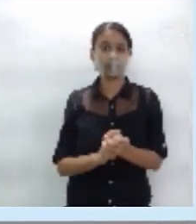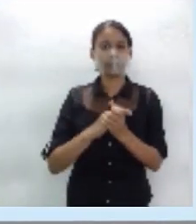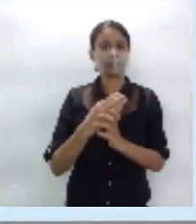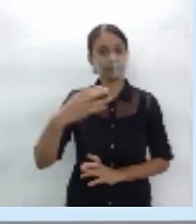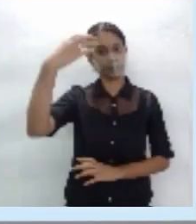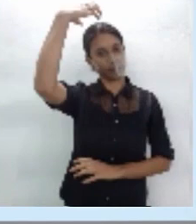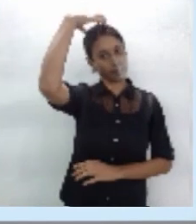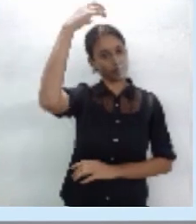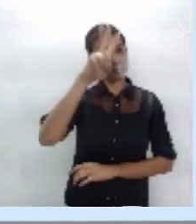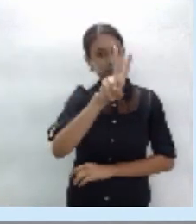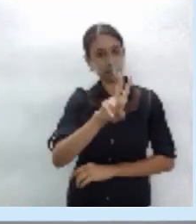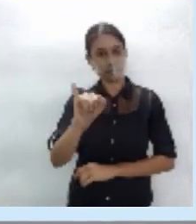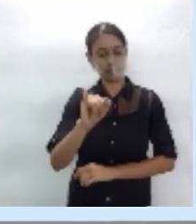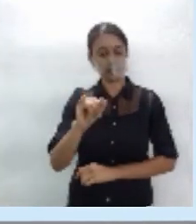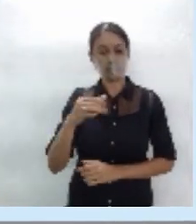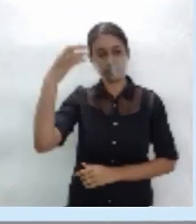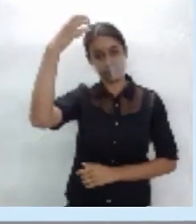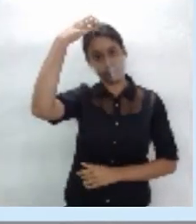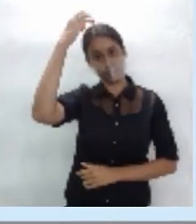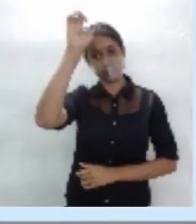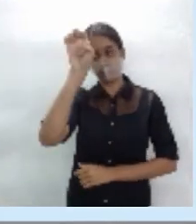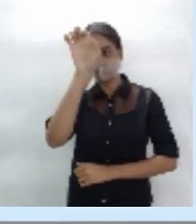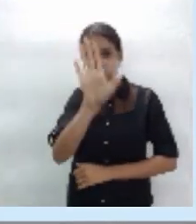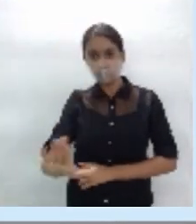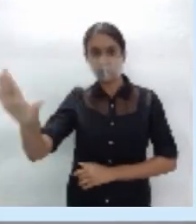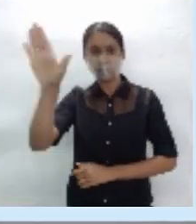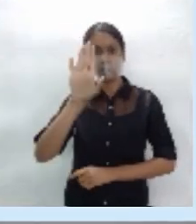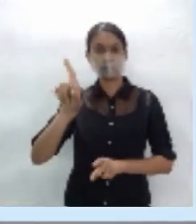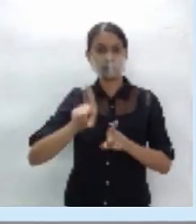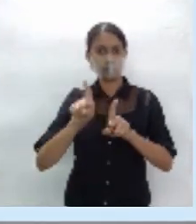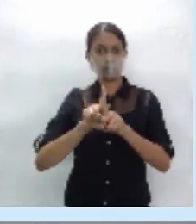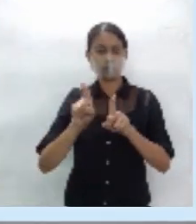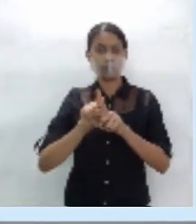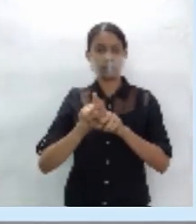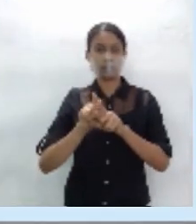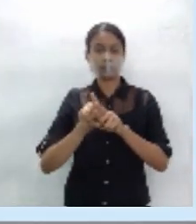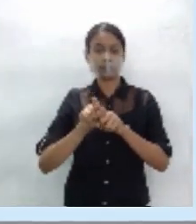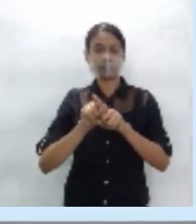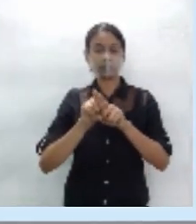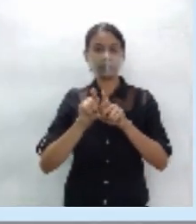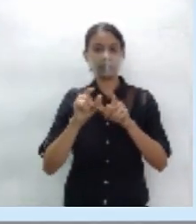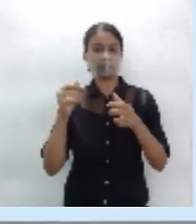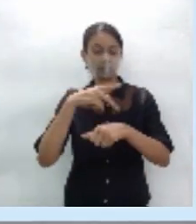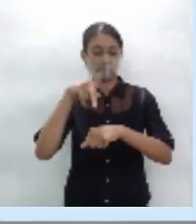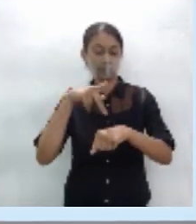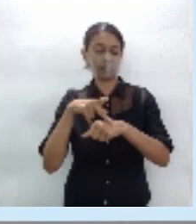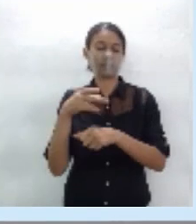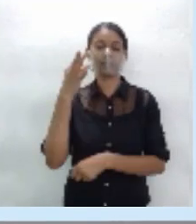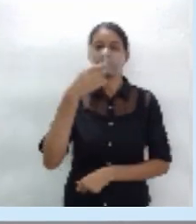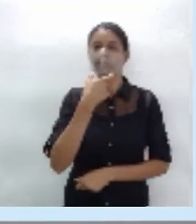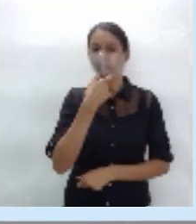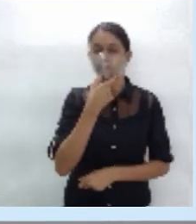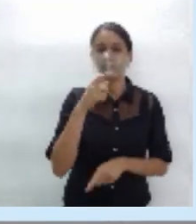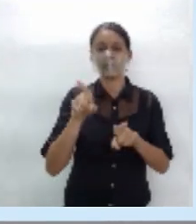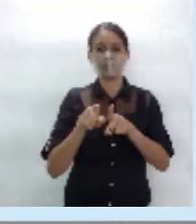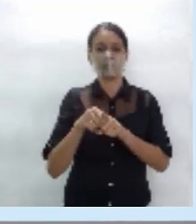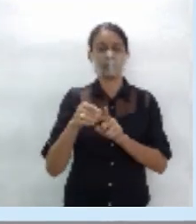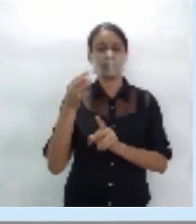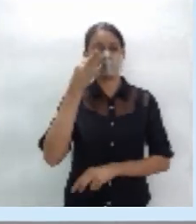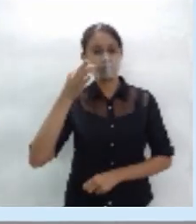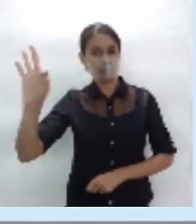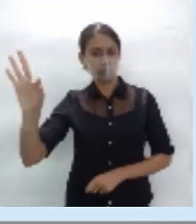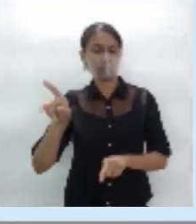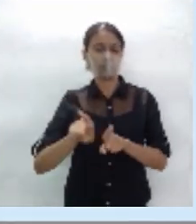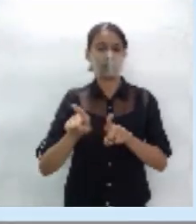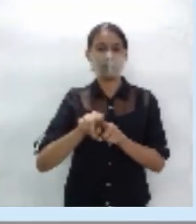o imperialismo, esse imperialismo europeu, essas grandes nações industrializadas, como é o caso da Inglaterra, da França,